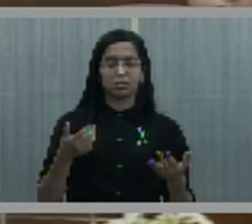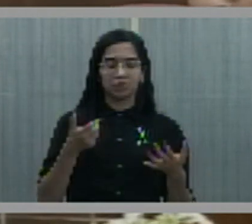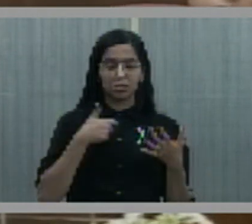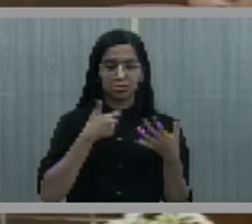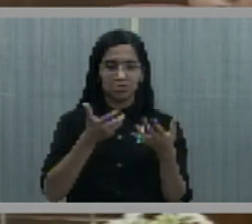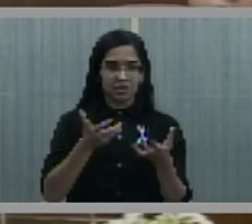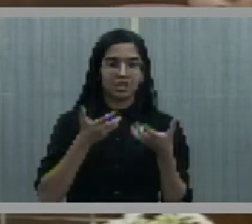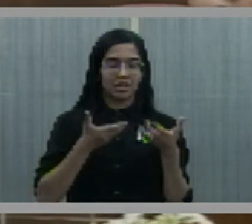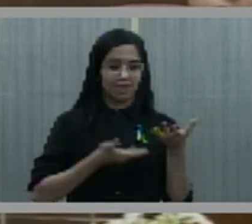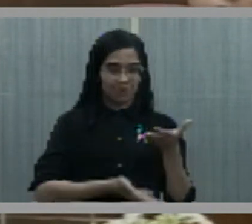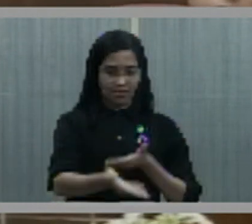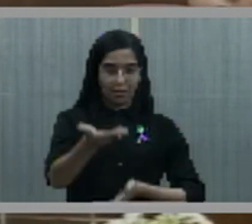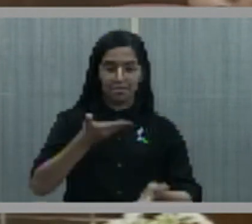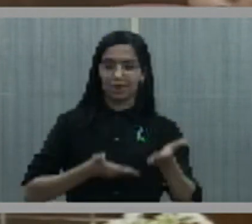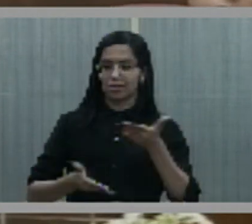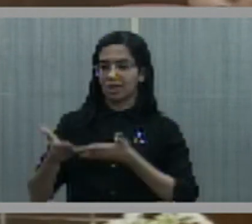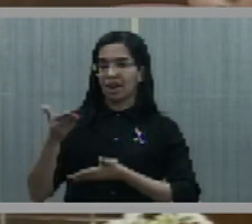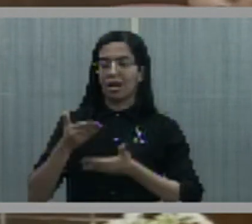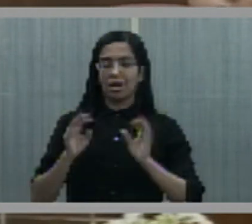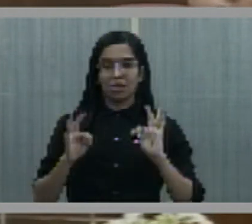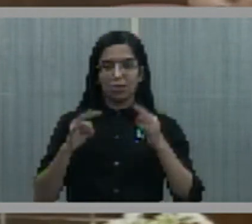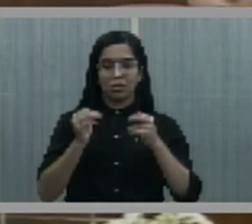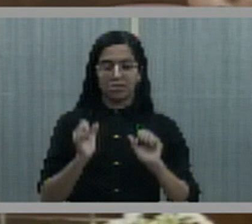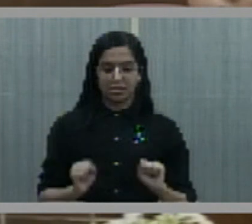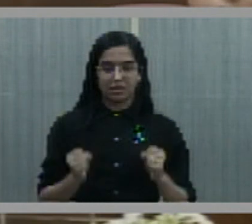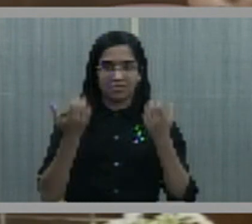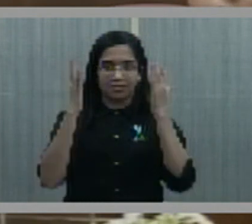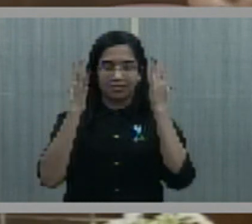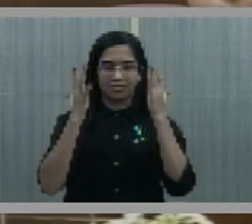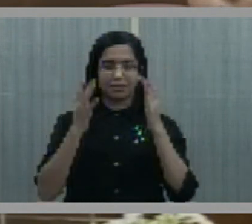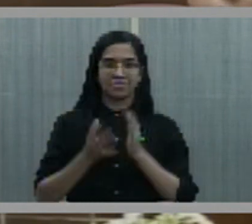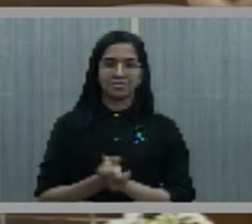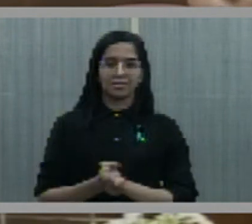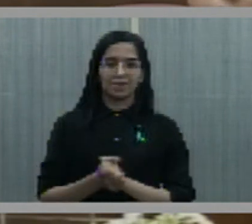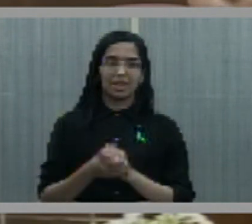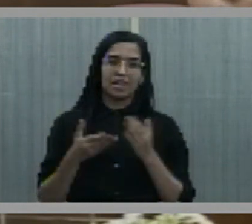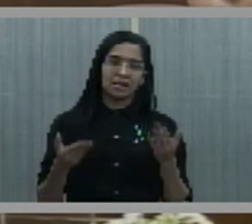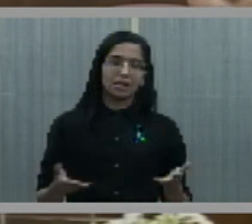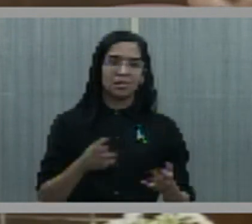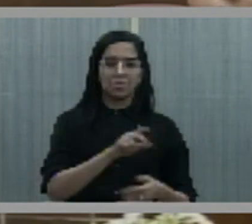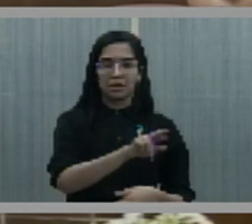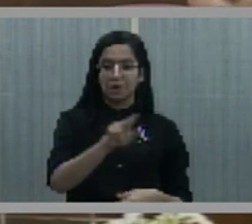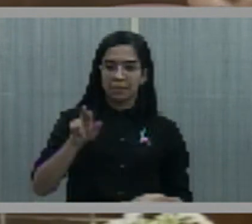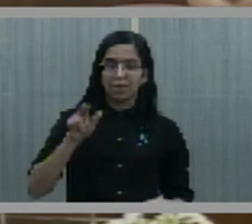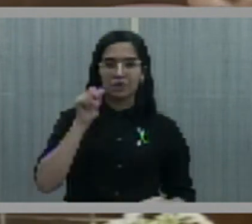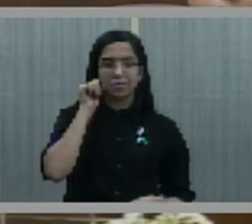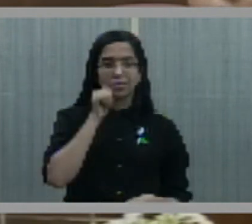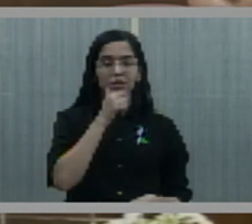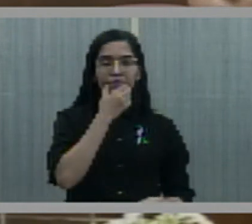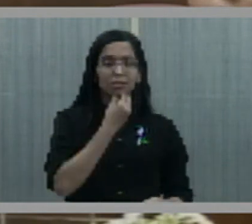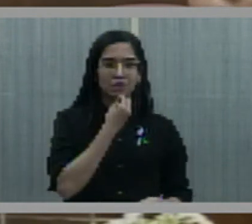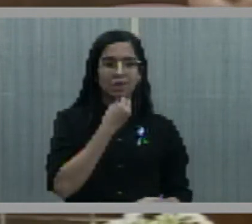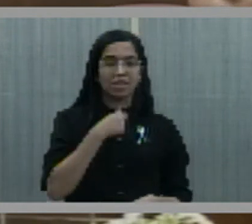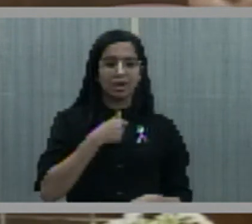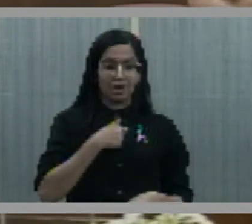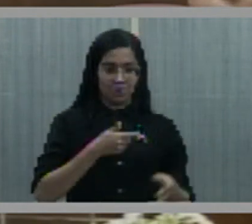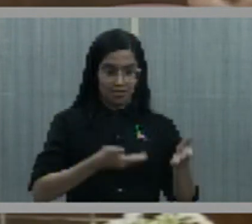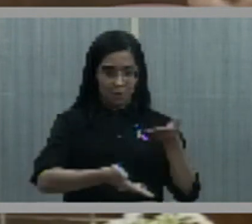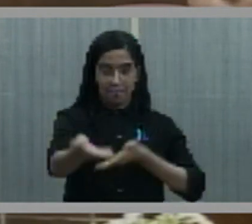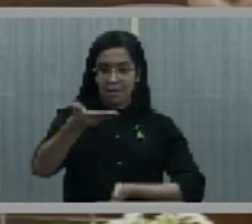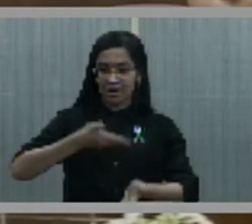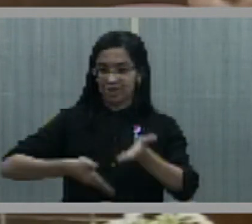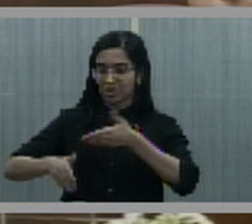e homenagens, né? E foi o que eu fiz. Irmãos e irmãs, divido com vocês esse título honorífico,